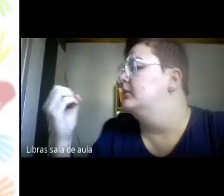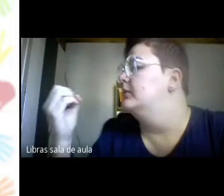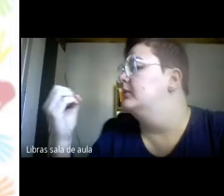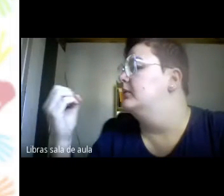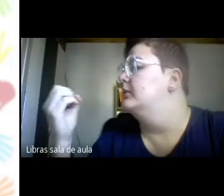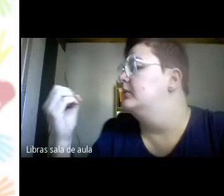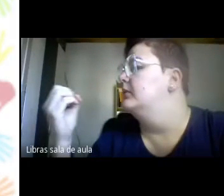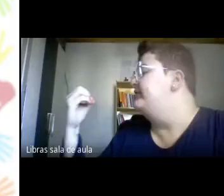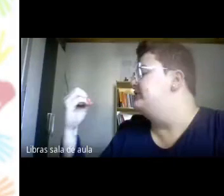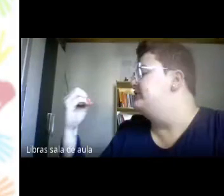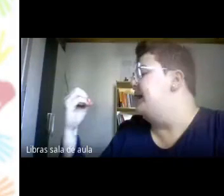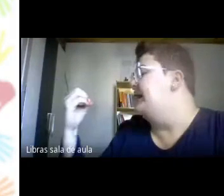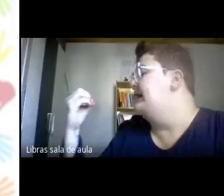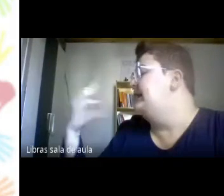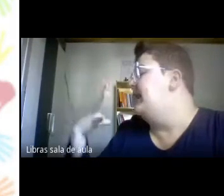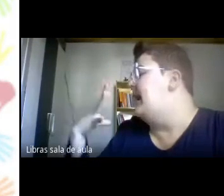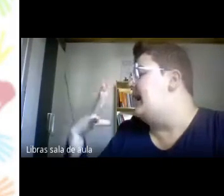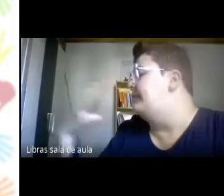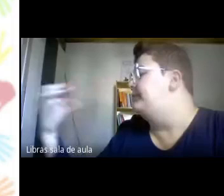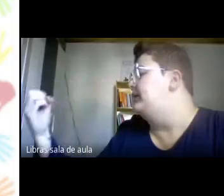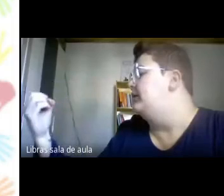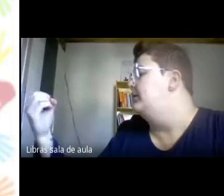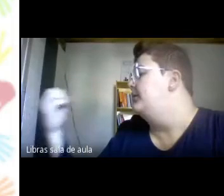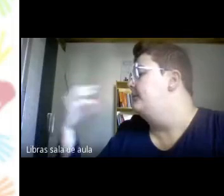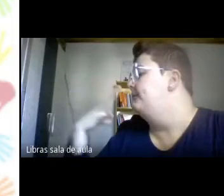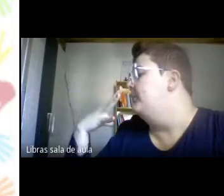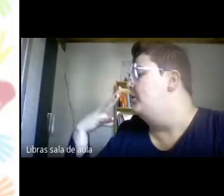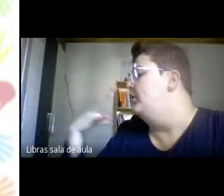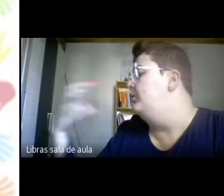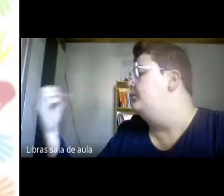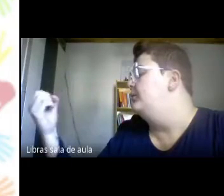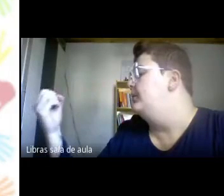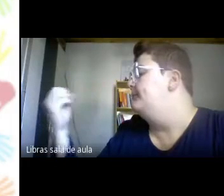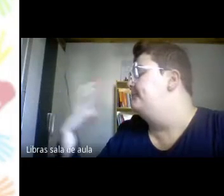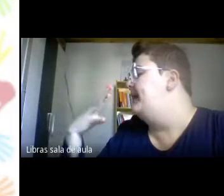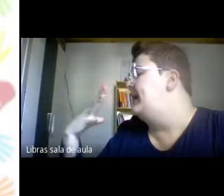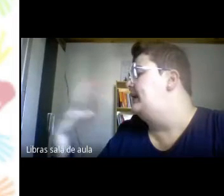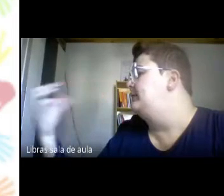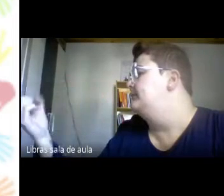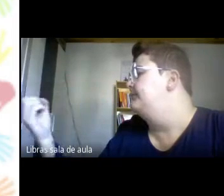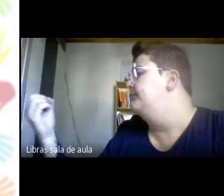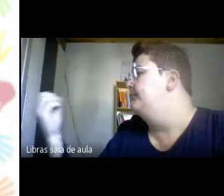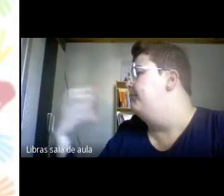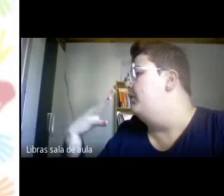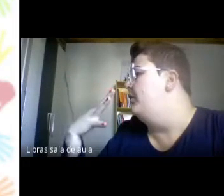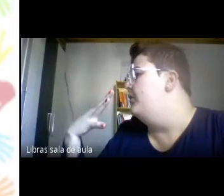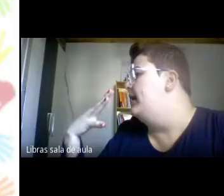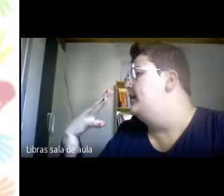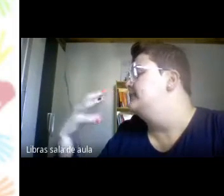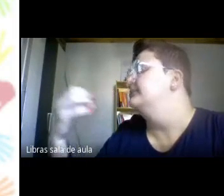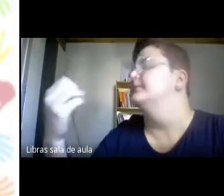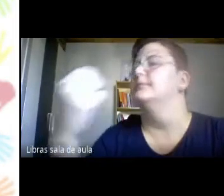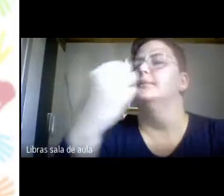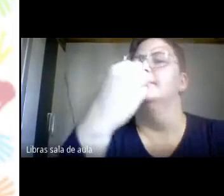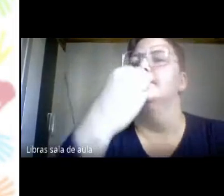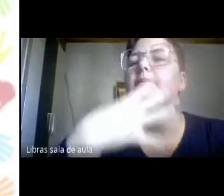ó, tá com a mão fechada e ela abre, ó. Bom, bem,